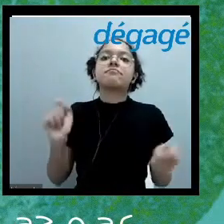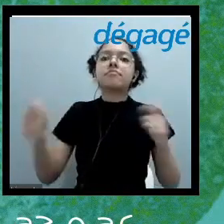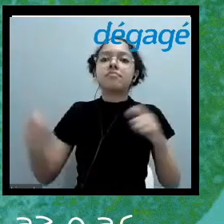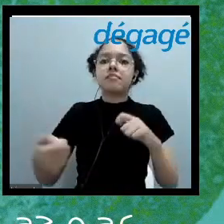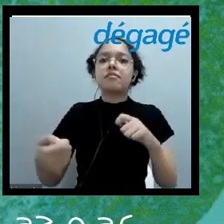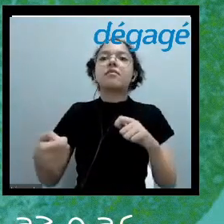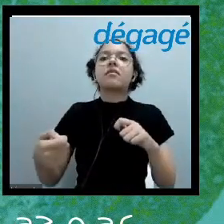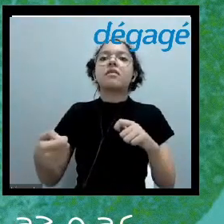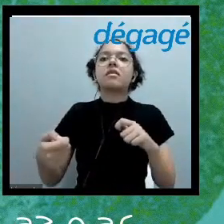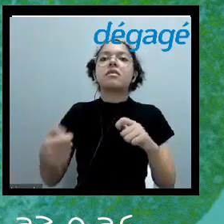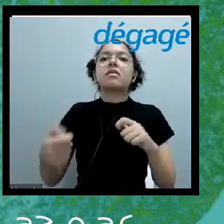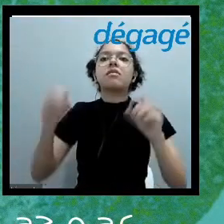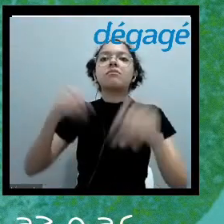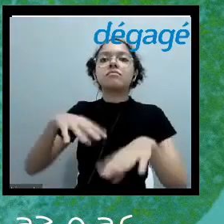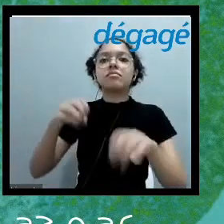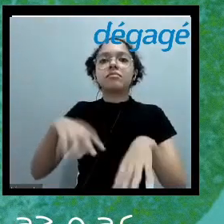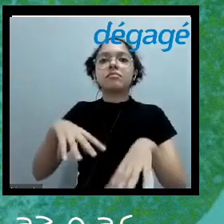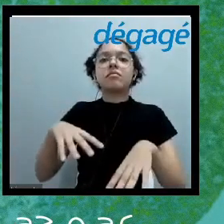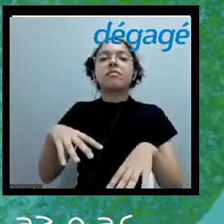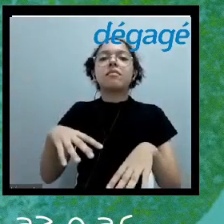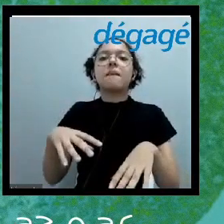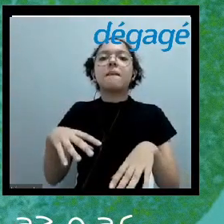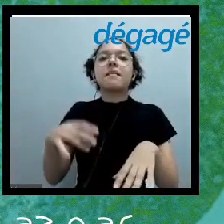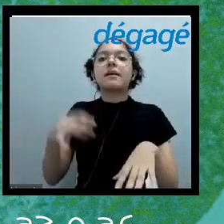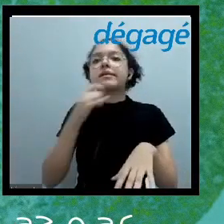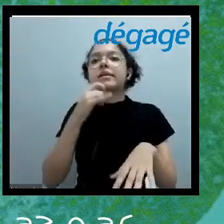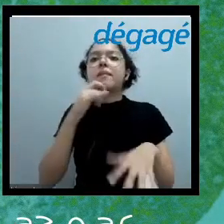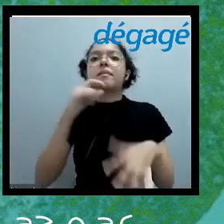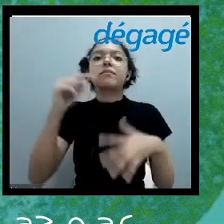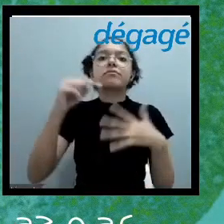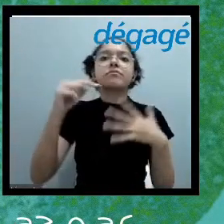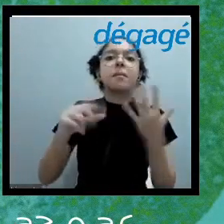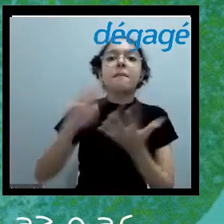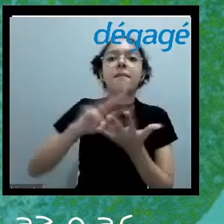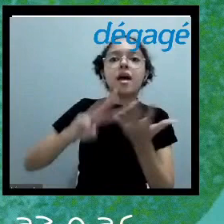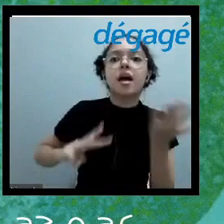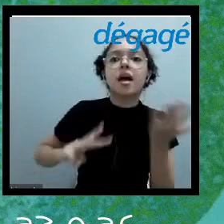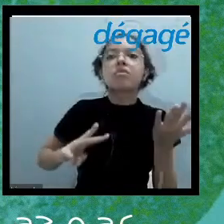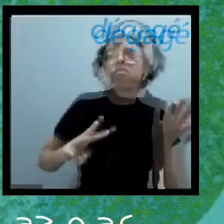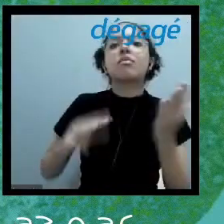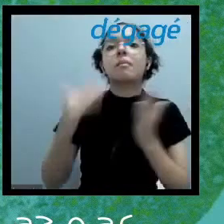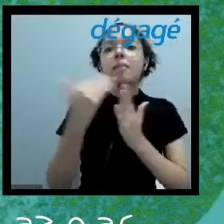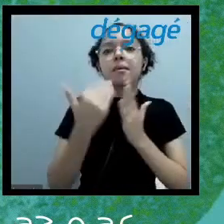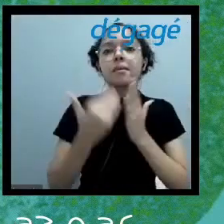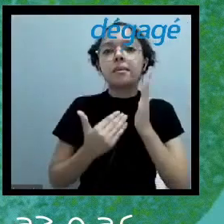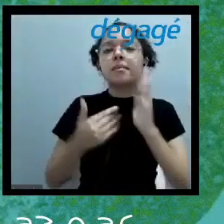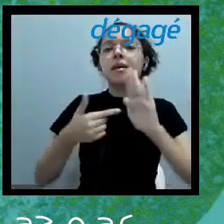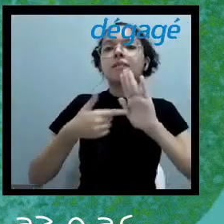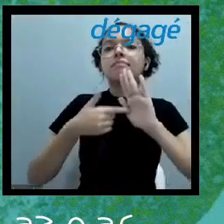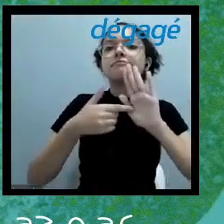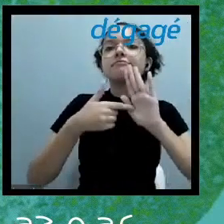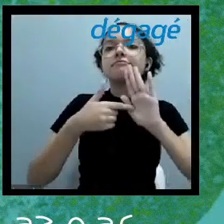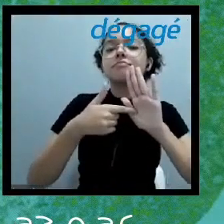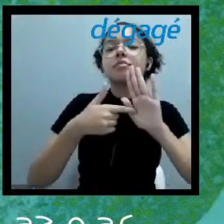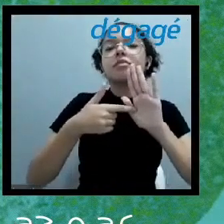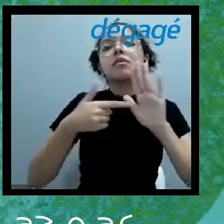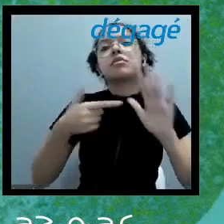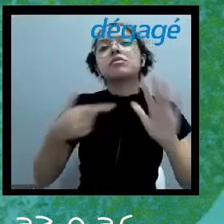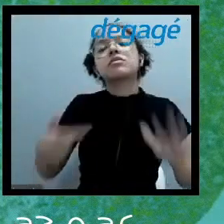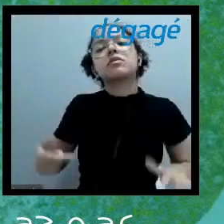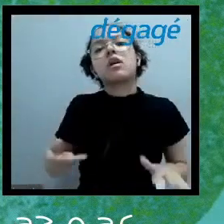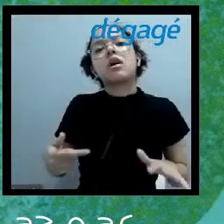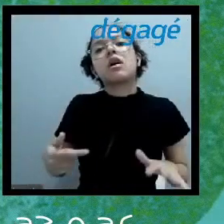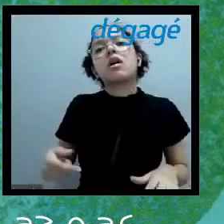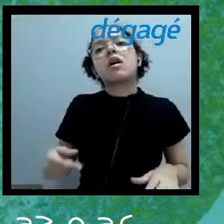prazer do sabor do chocolate. Ou seja, eu estava vendo o Alexandre falando que a arte é posta entre outras coisas, às vezes,